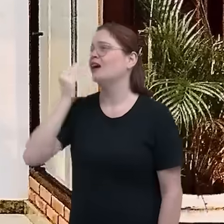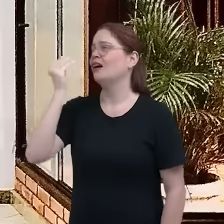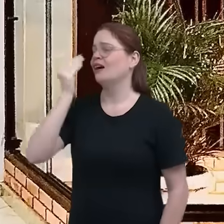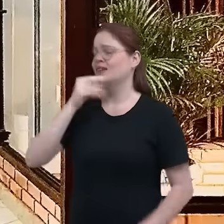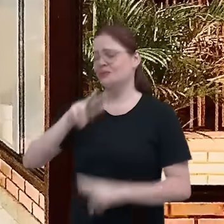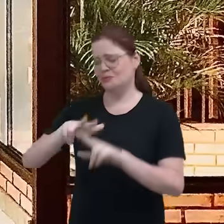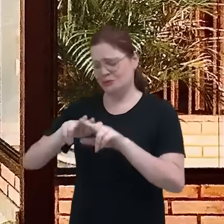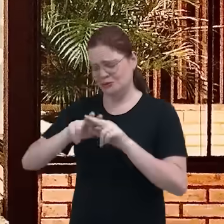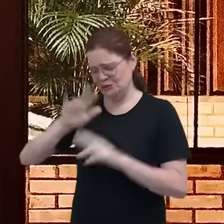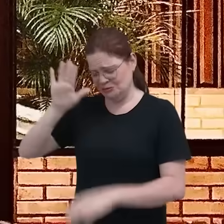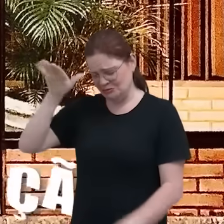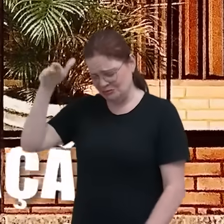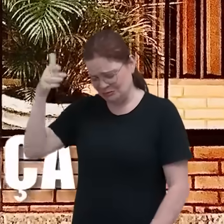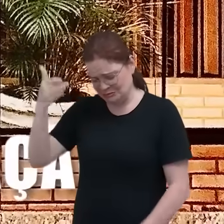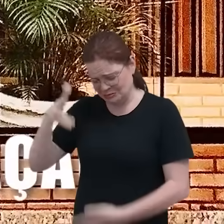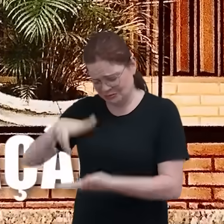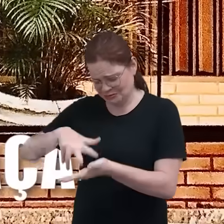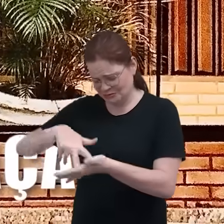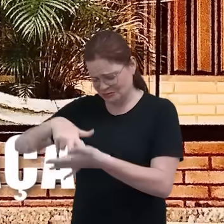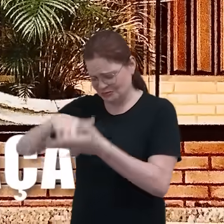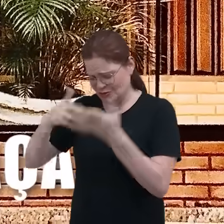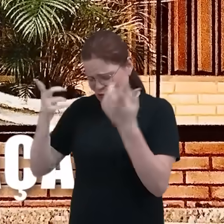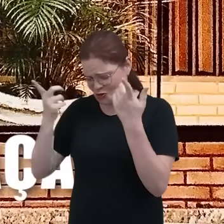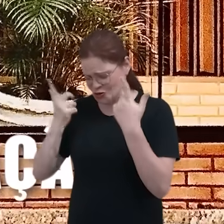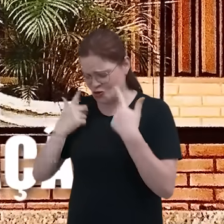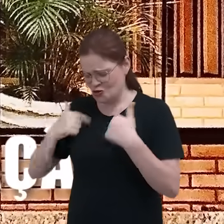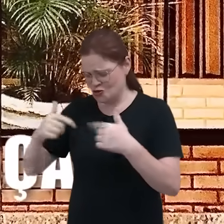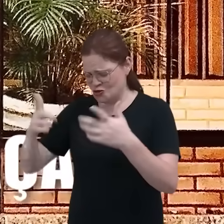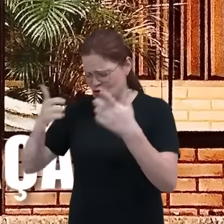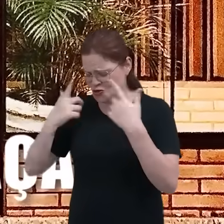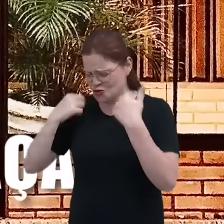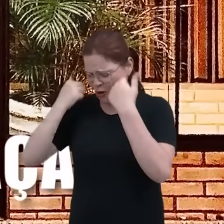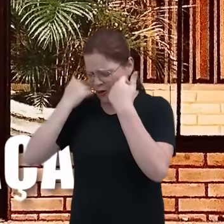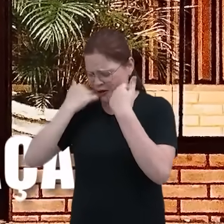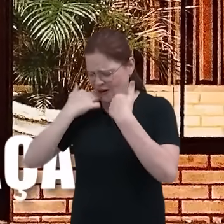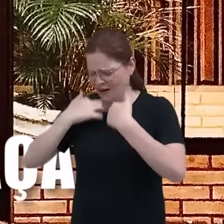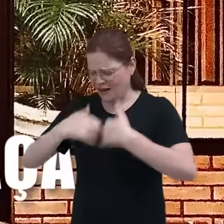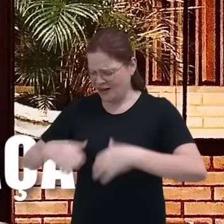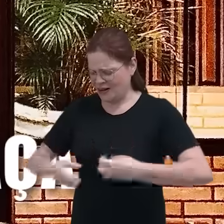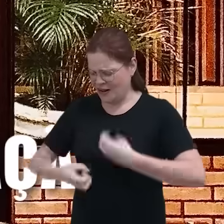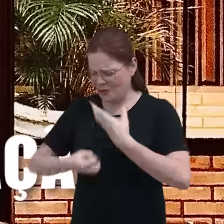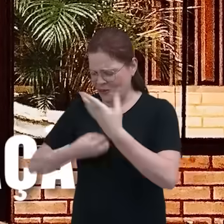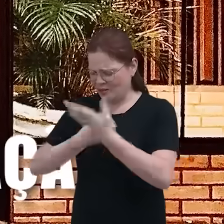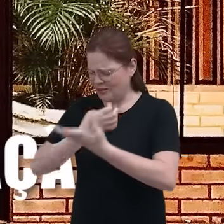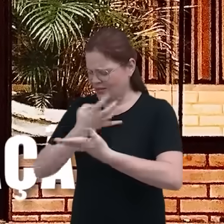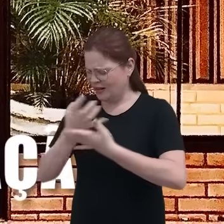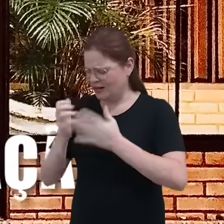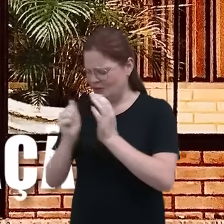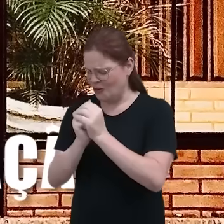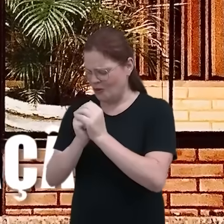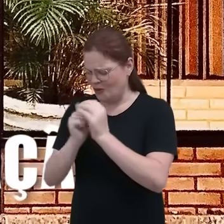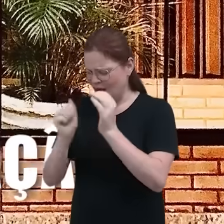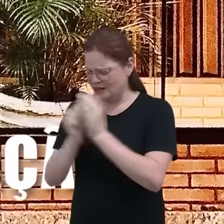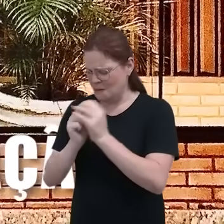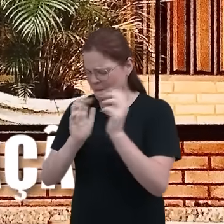Senhor, e vim chorar diante aos Teus pés em oração.